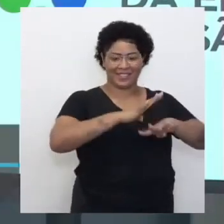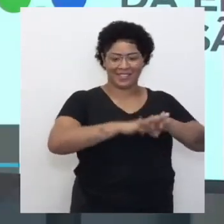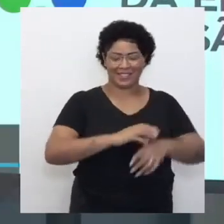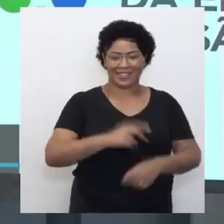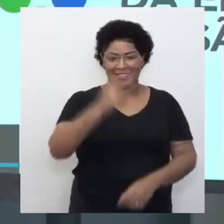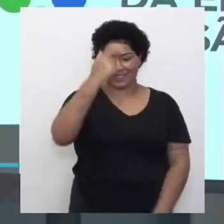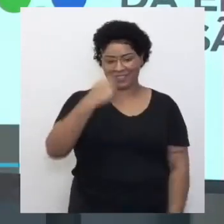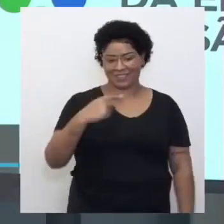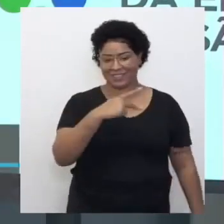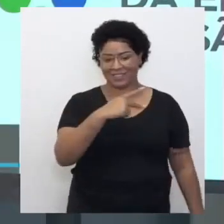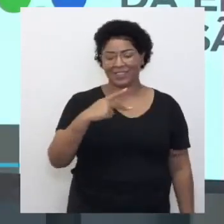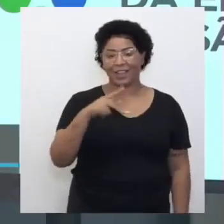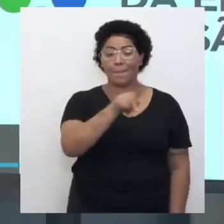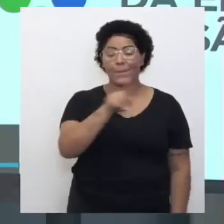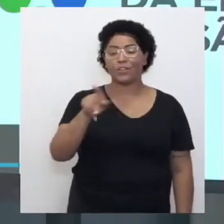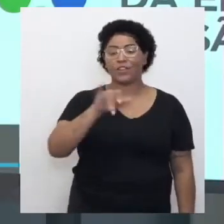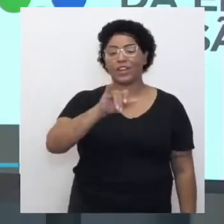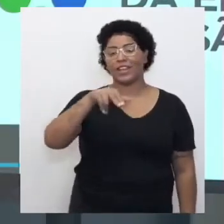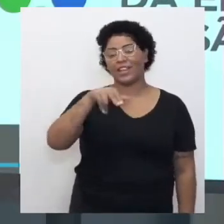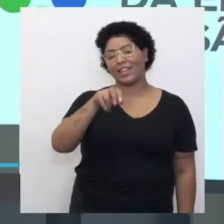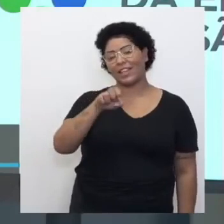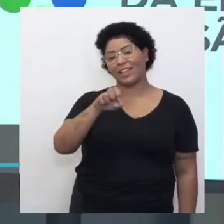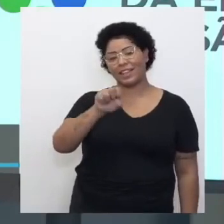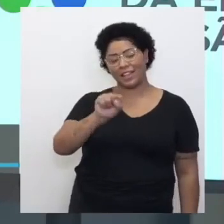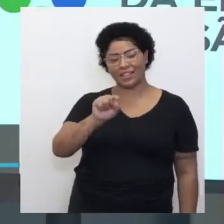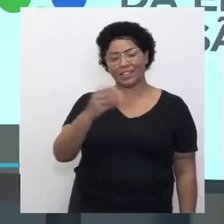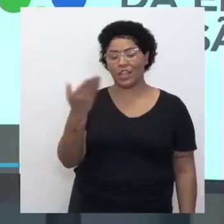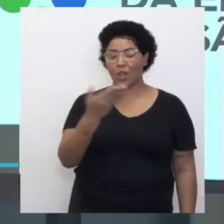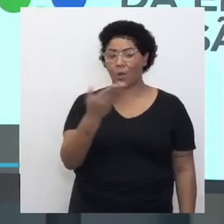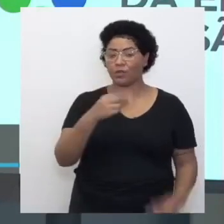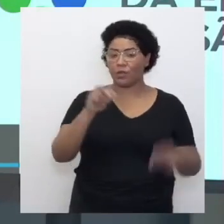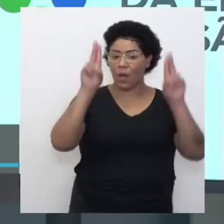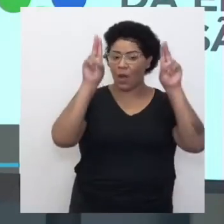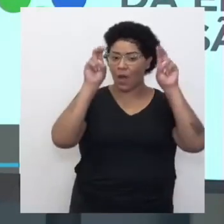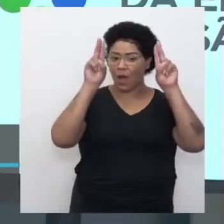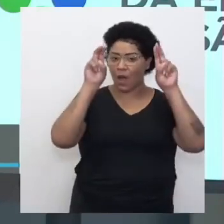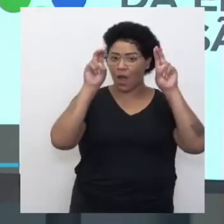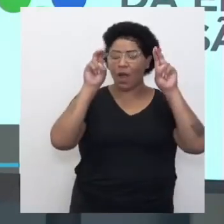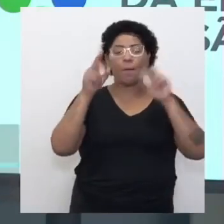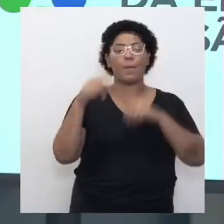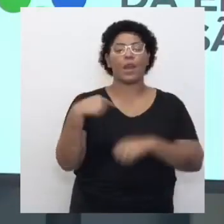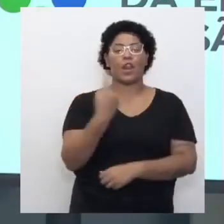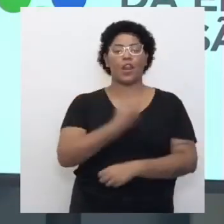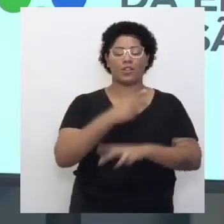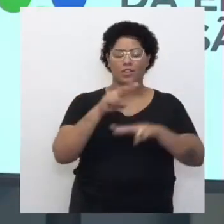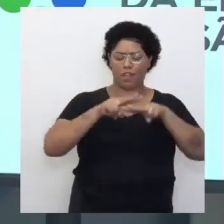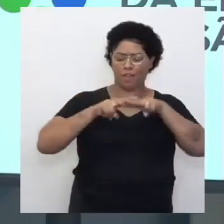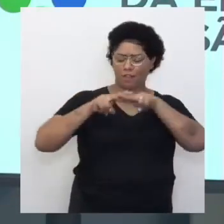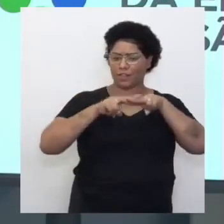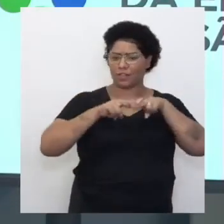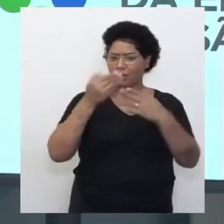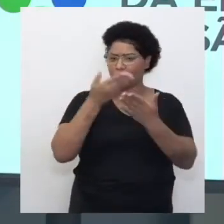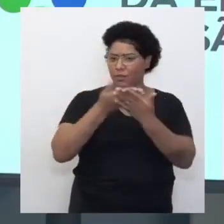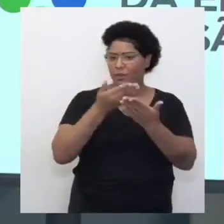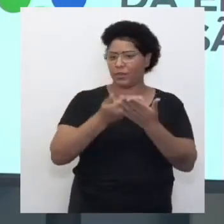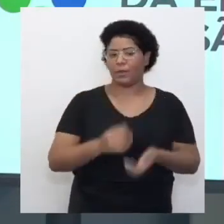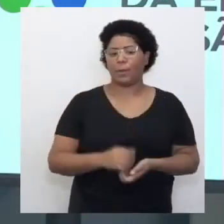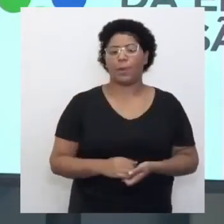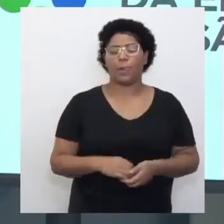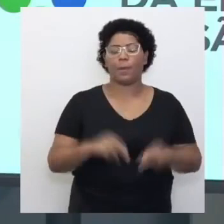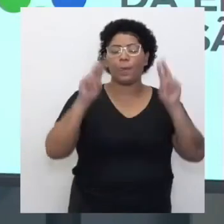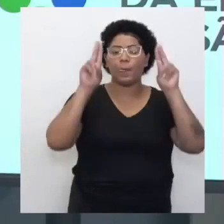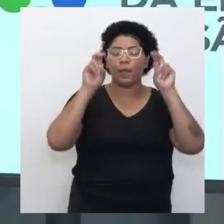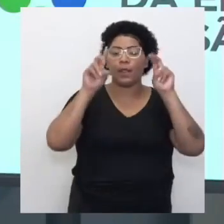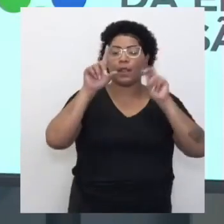sou a professora Inês e hoje trataremos do tema Hora da Retomada. Este tema